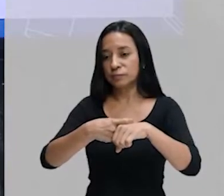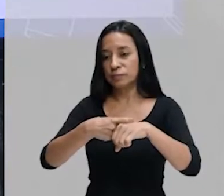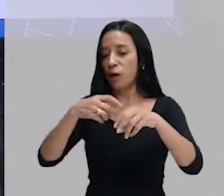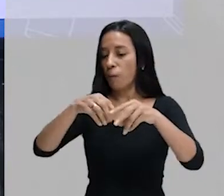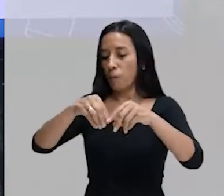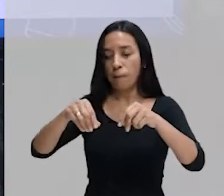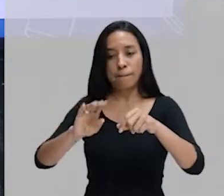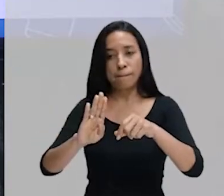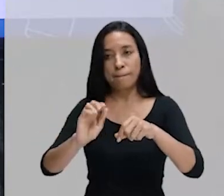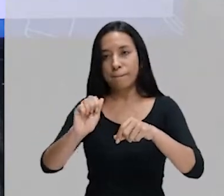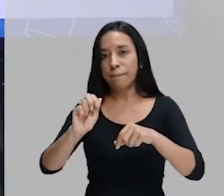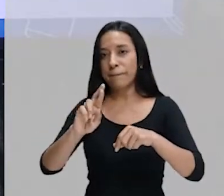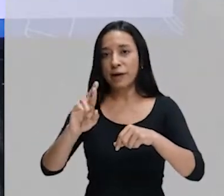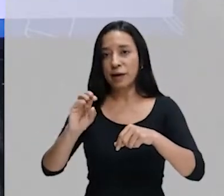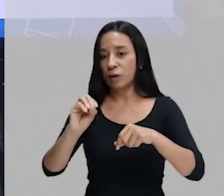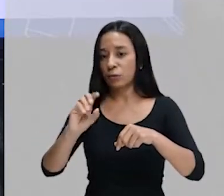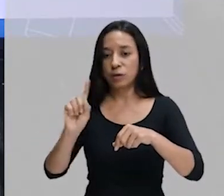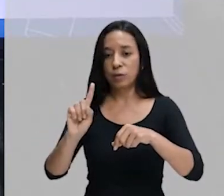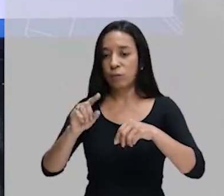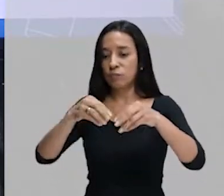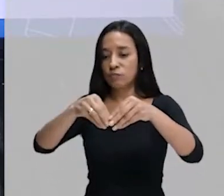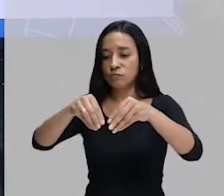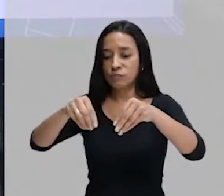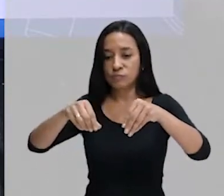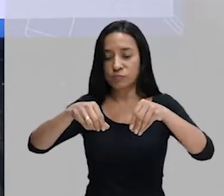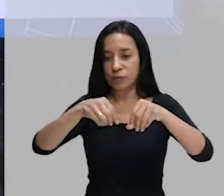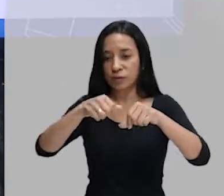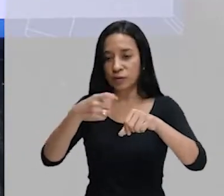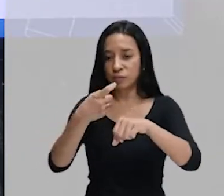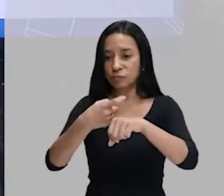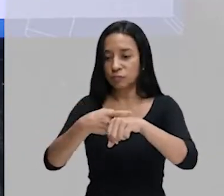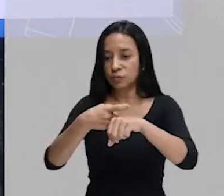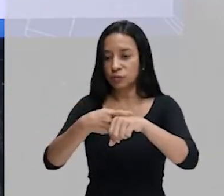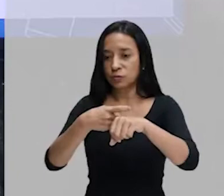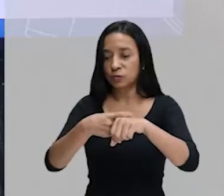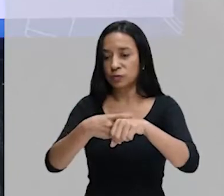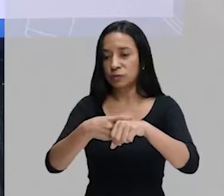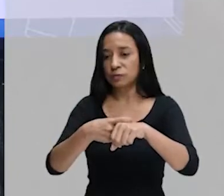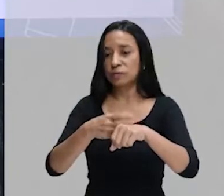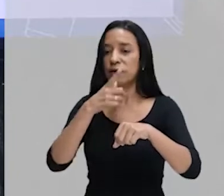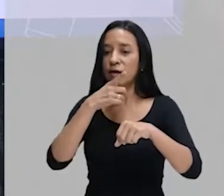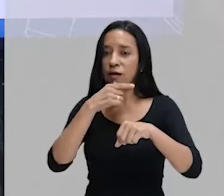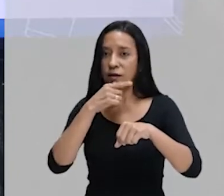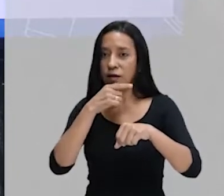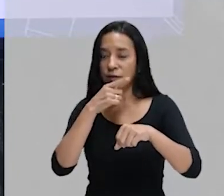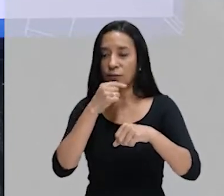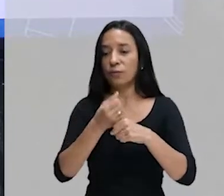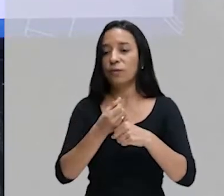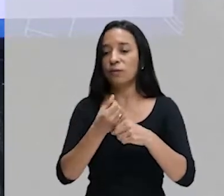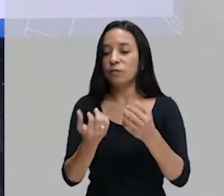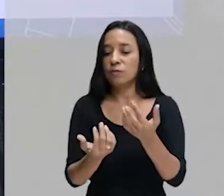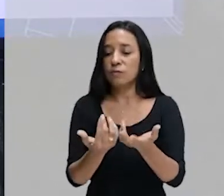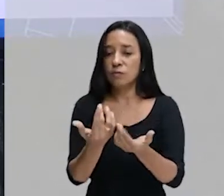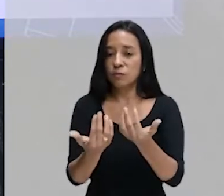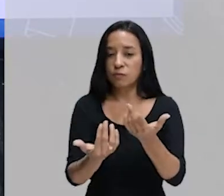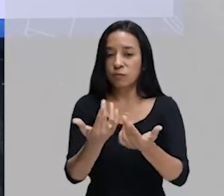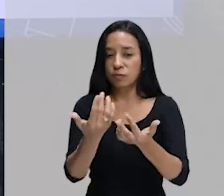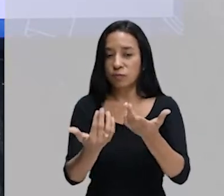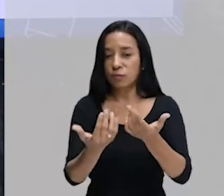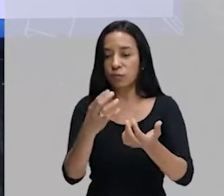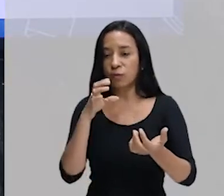argila, por exemplo, tá? Água, fogo, calor, né? Que é o caliente, né?